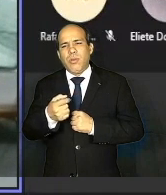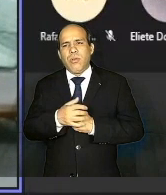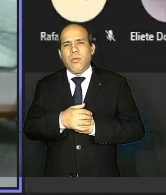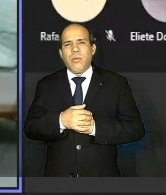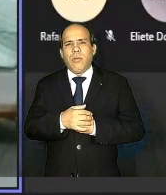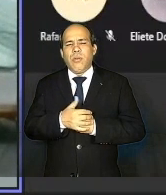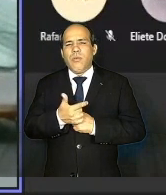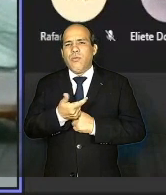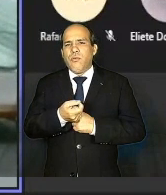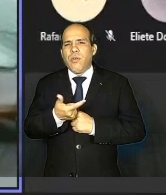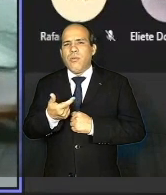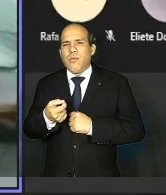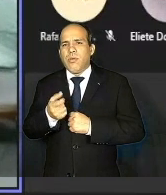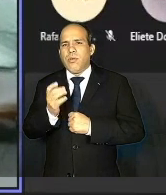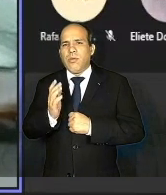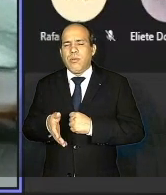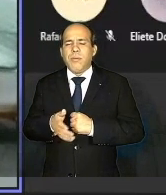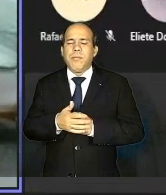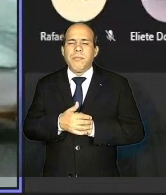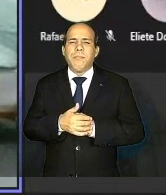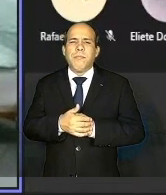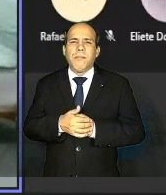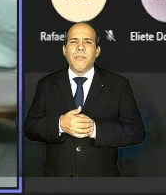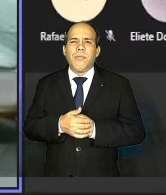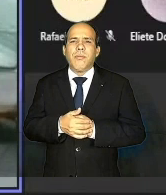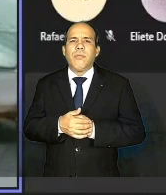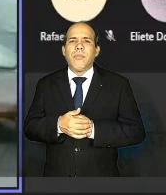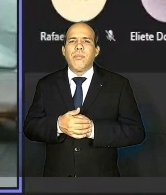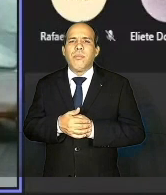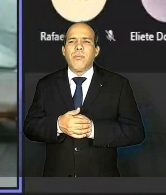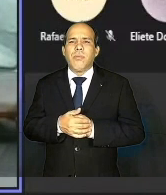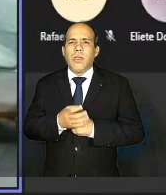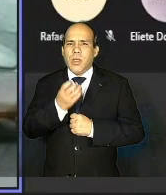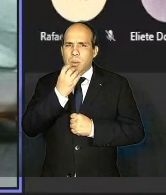2020. Os valores já são... Acho que é 2020.